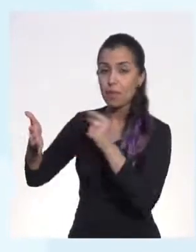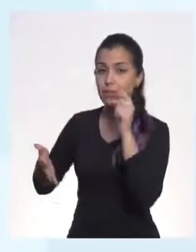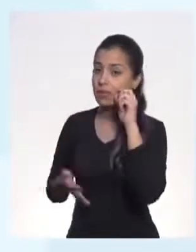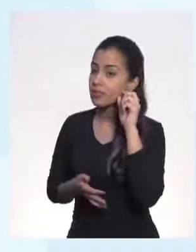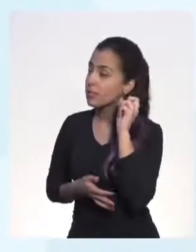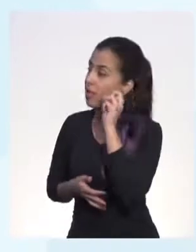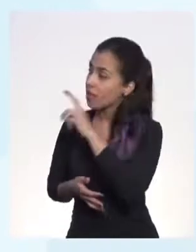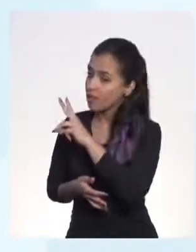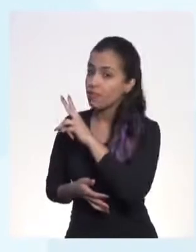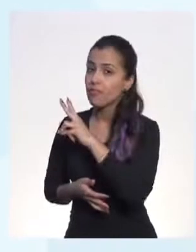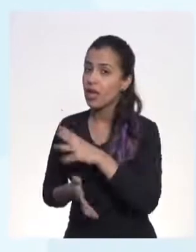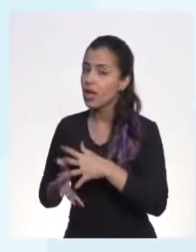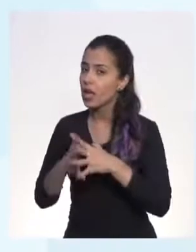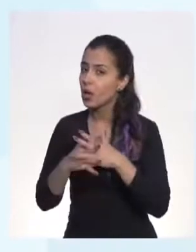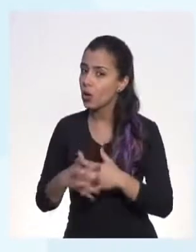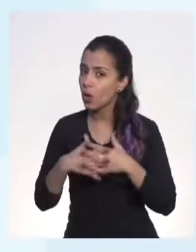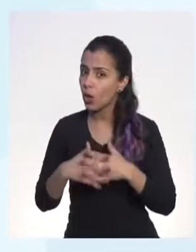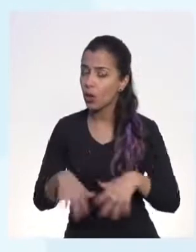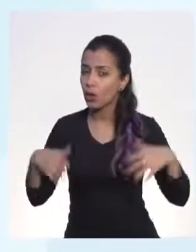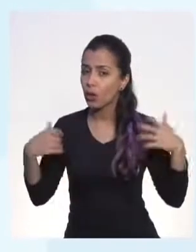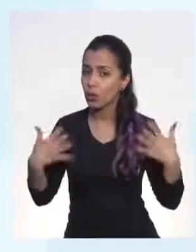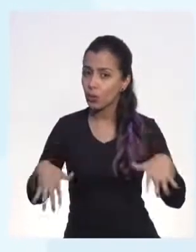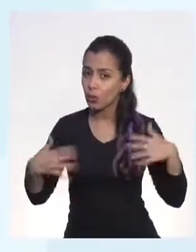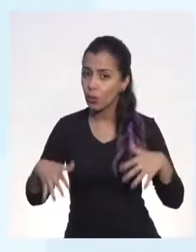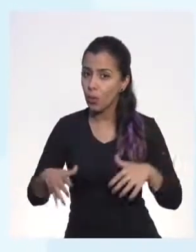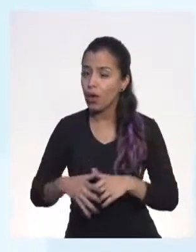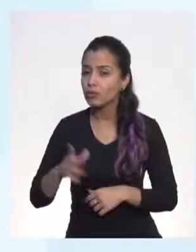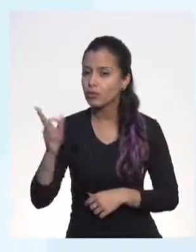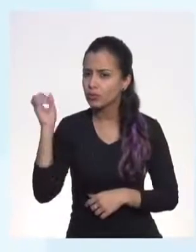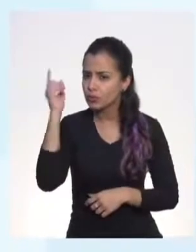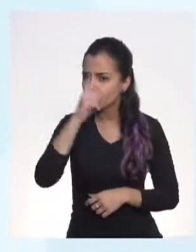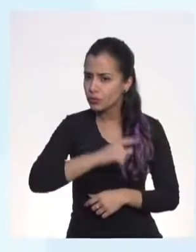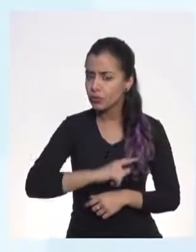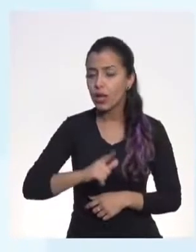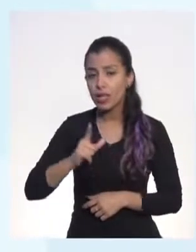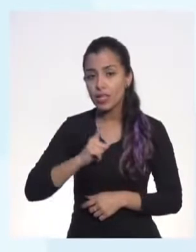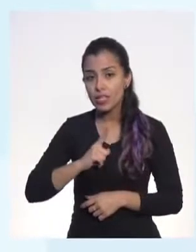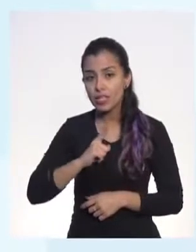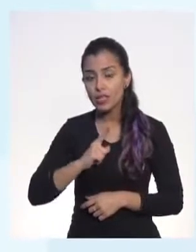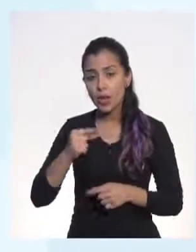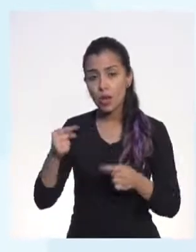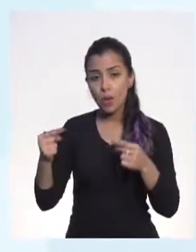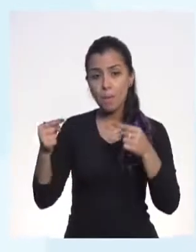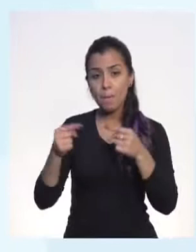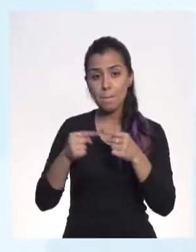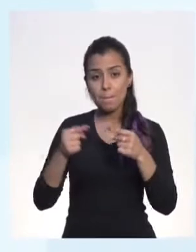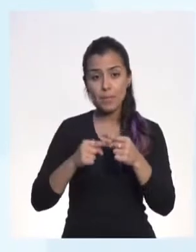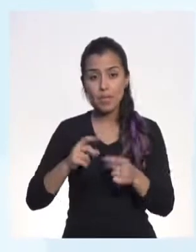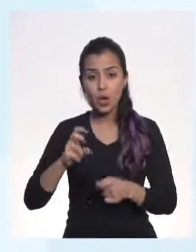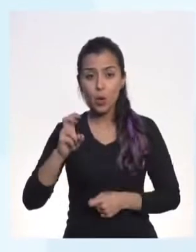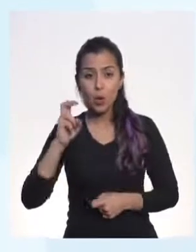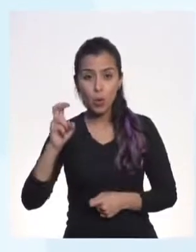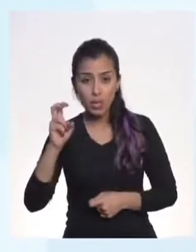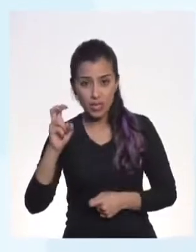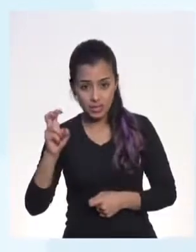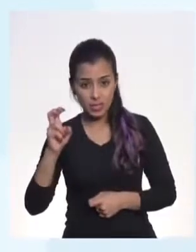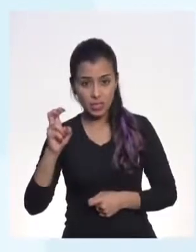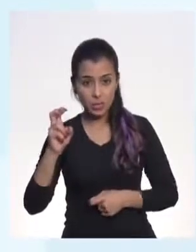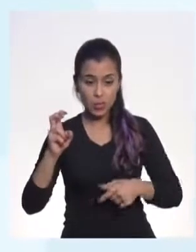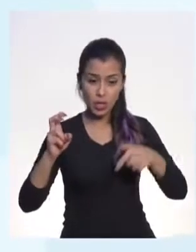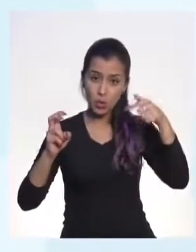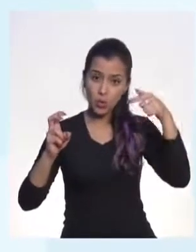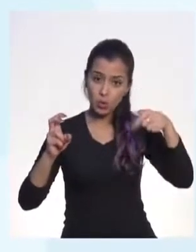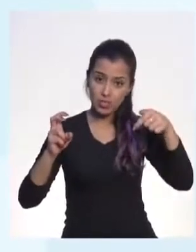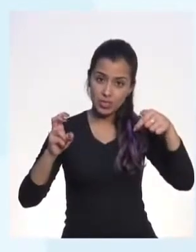loucura é essa Olha que loucura Dana que loucura um primeiro que rima com o quinto verso que também vai remar com o